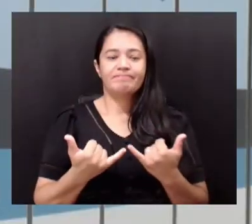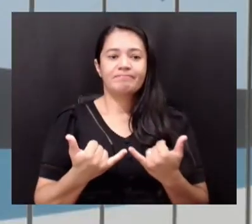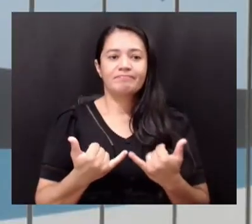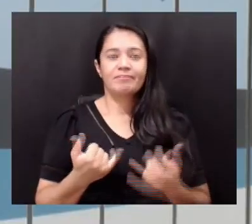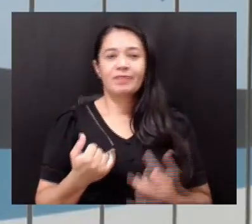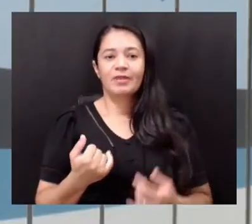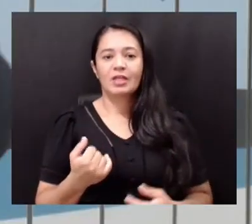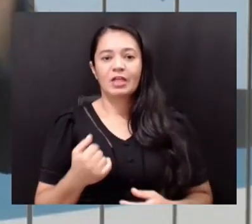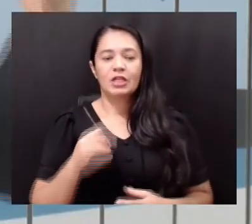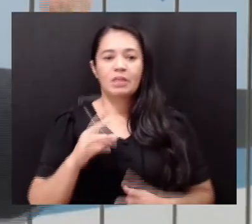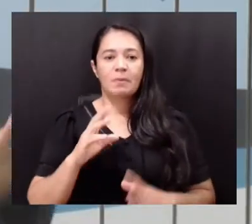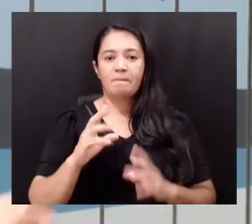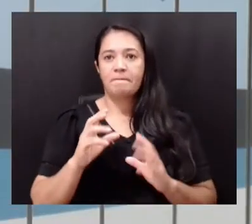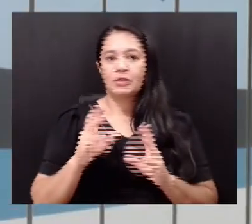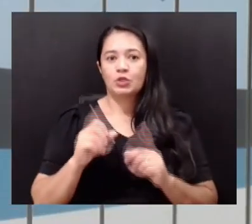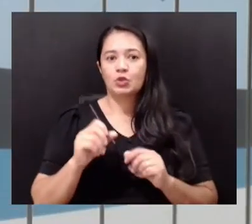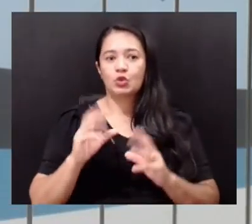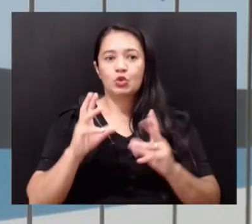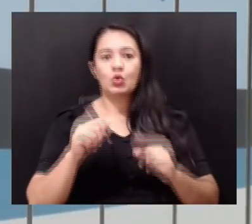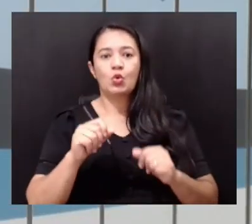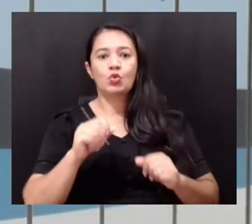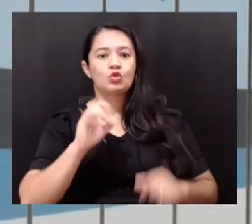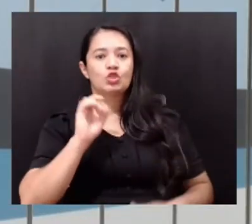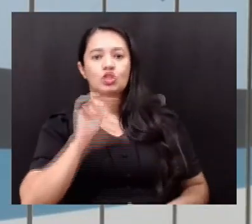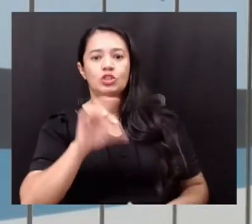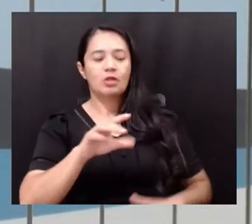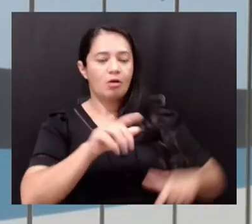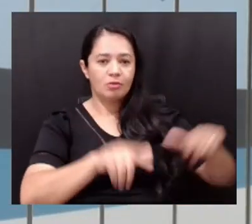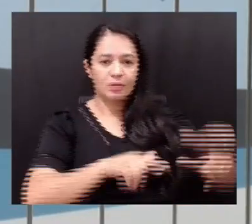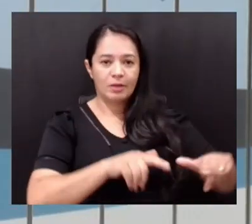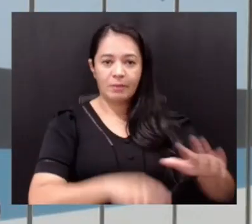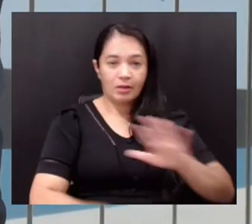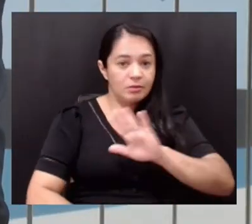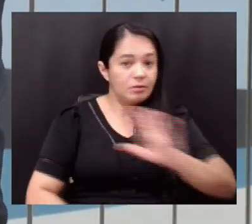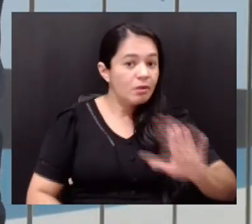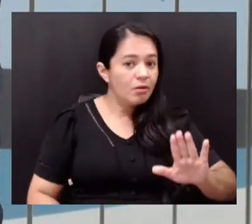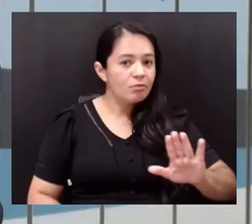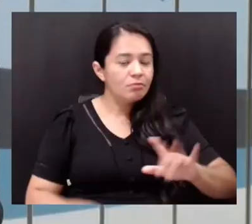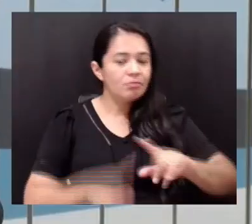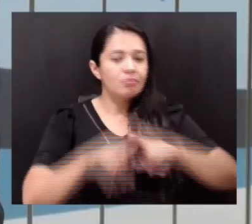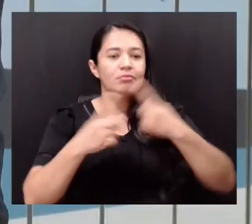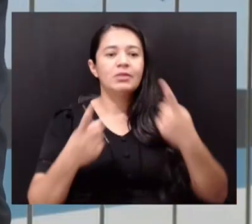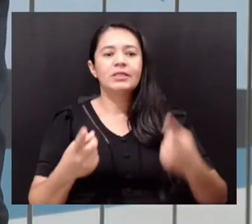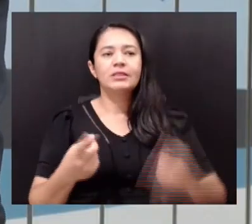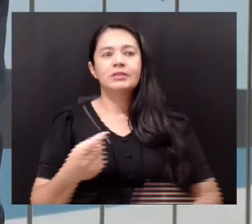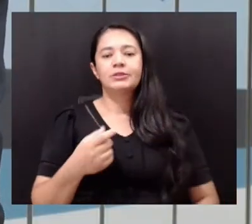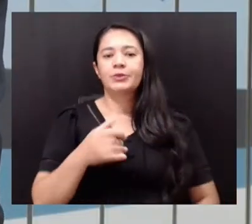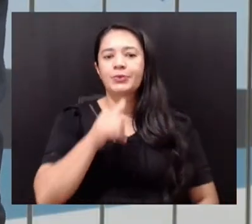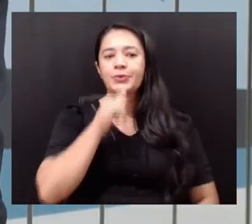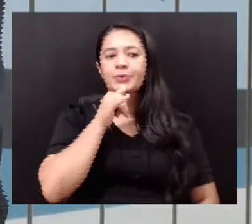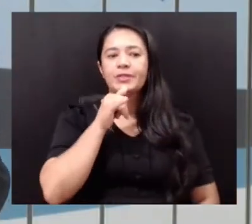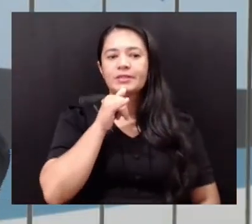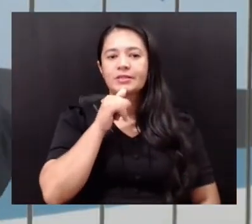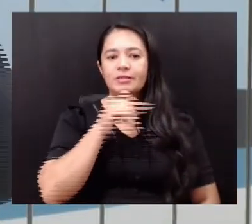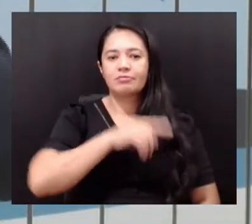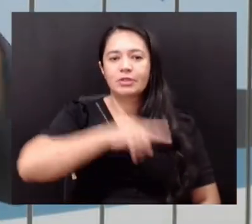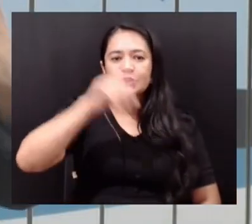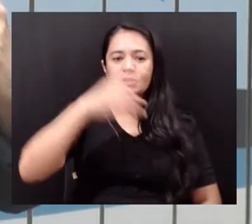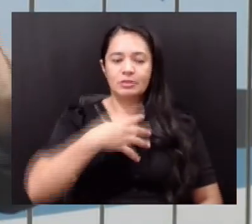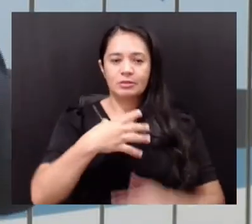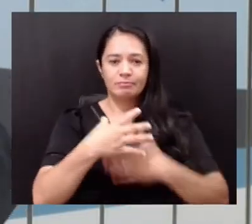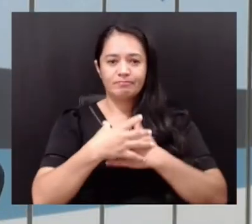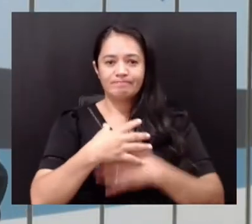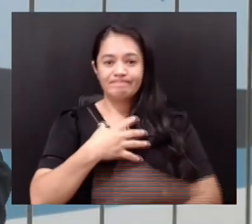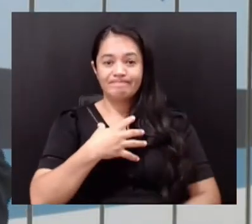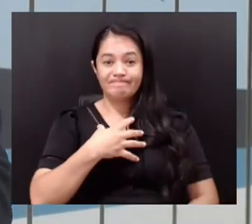superficial e dizer, foi o trabalho 100%. Mas quando você pega, por exemplo, índice de suicídio, você olha na